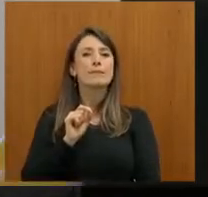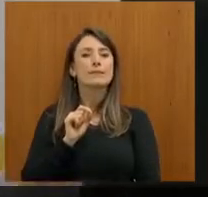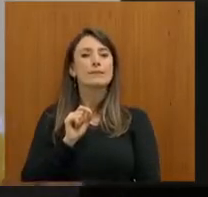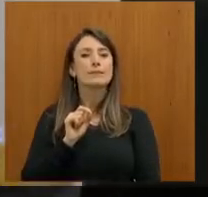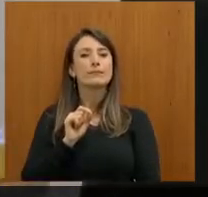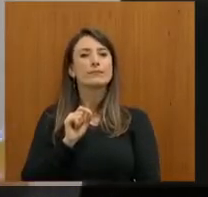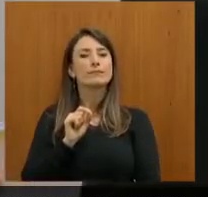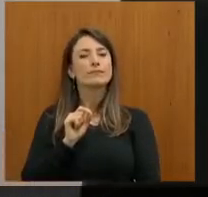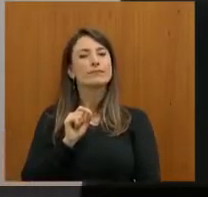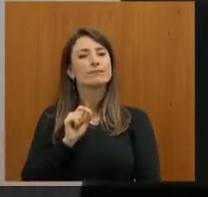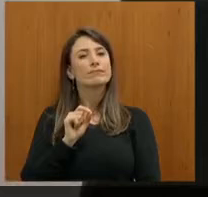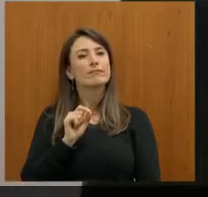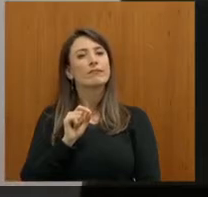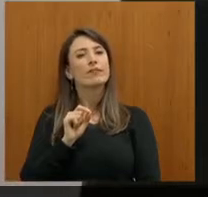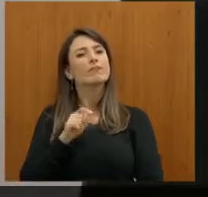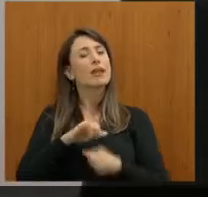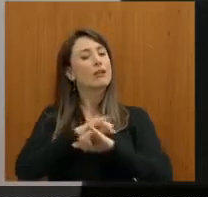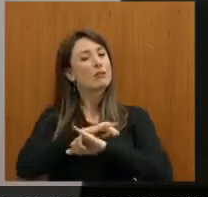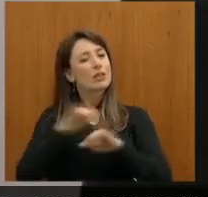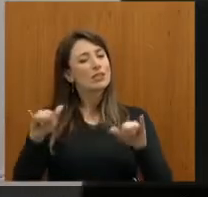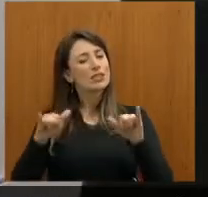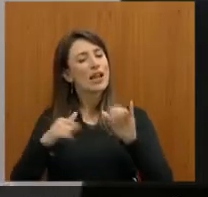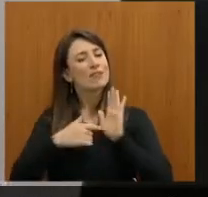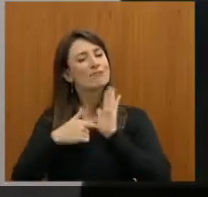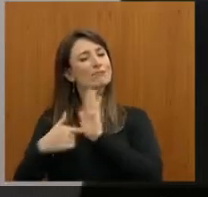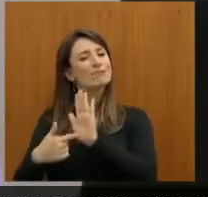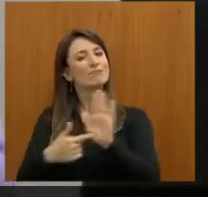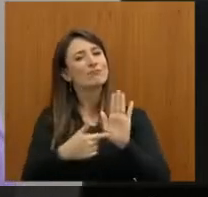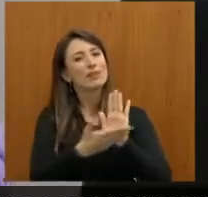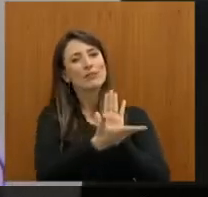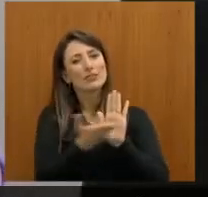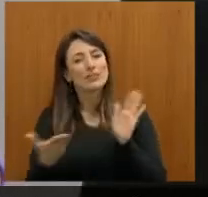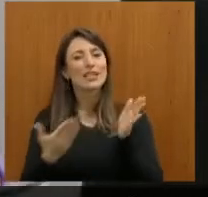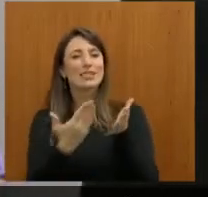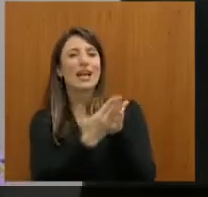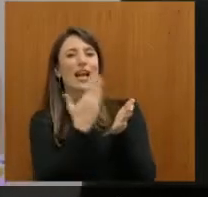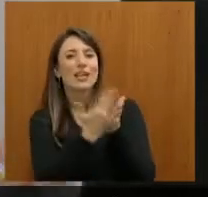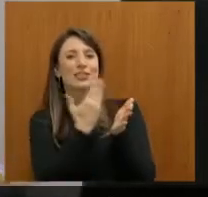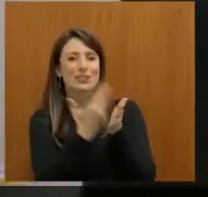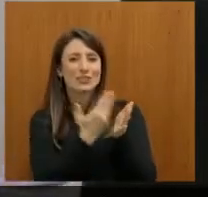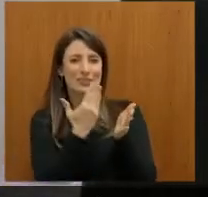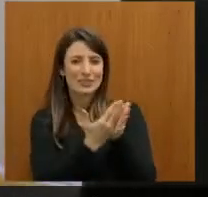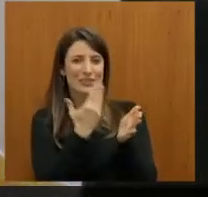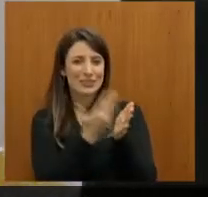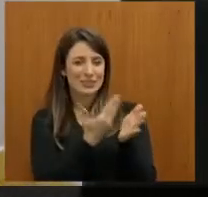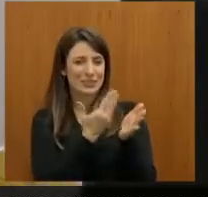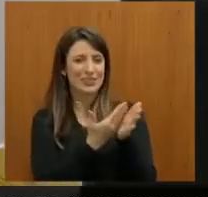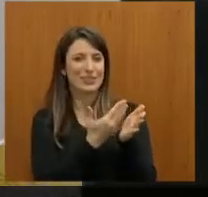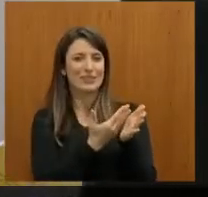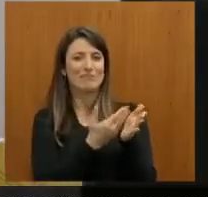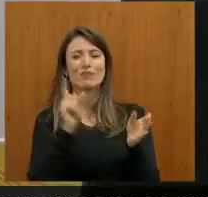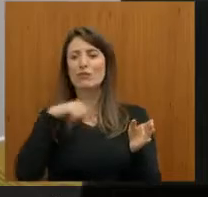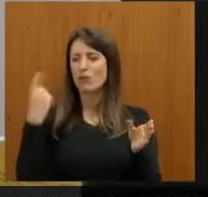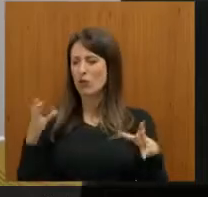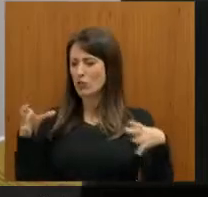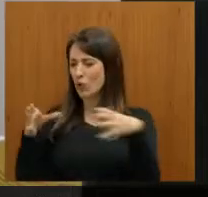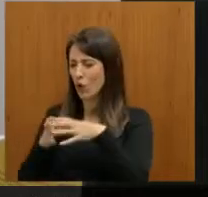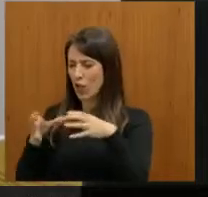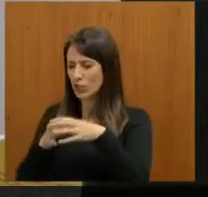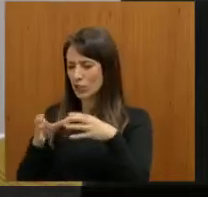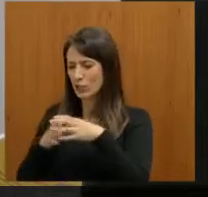um material um trabalho que é uma cartilha é fruto de uma construção coletiva e